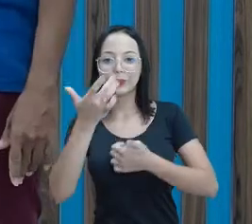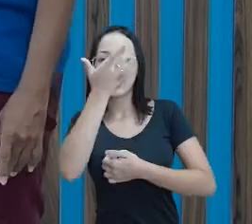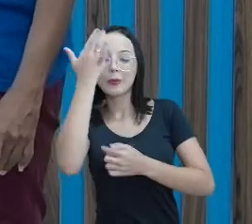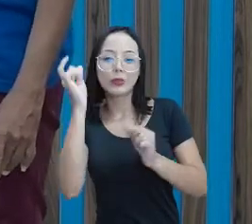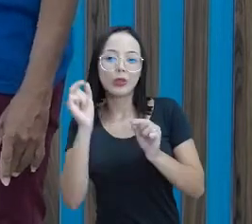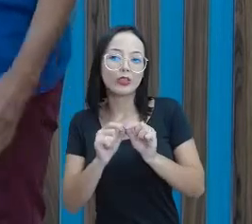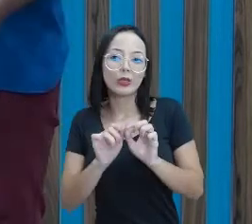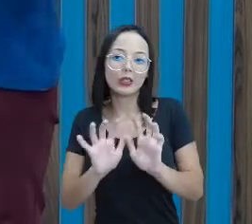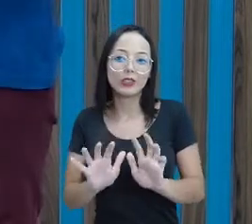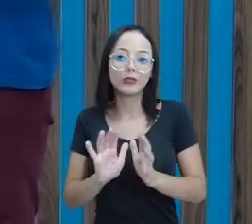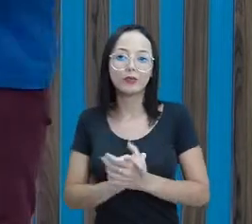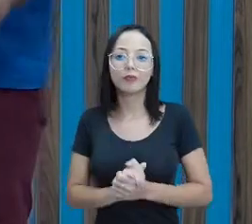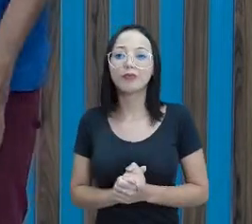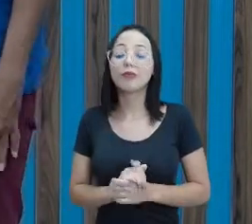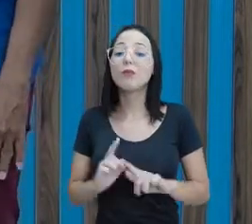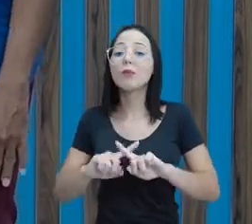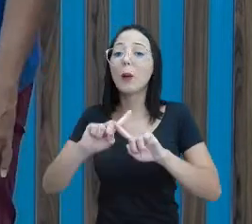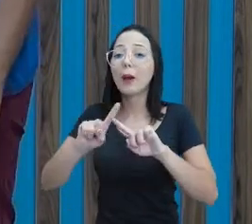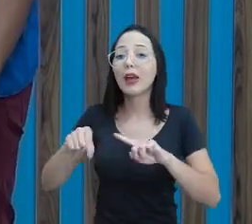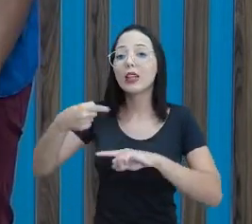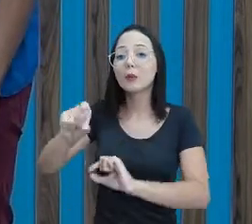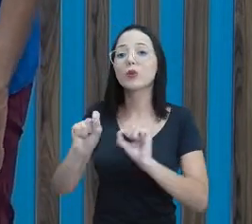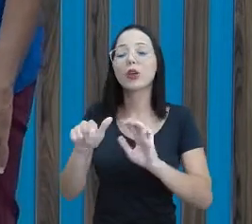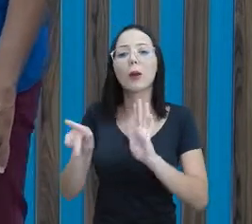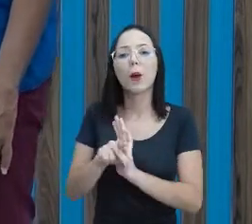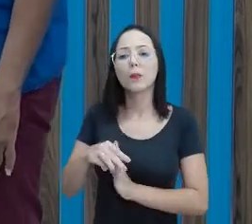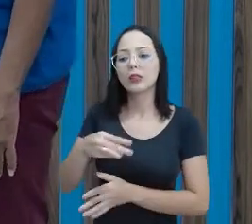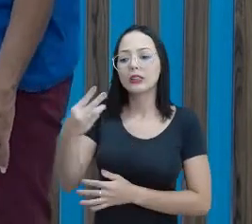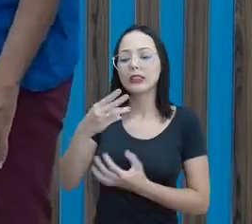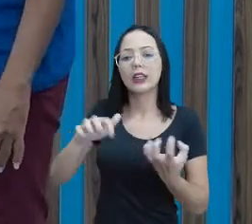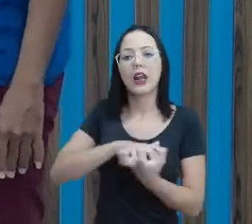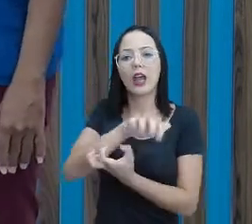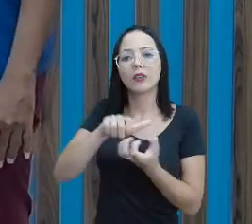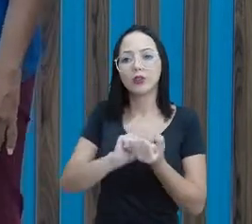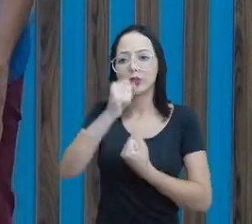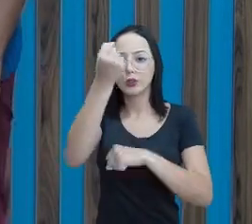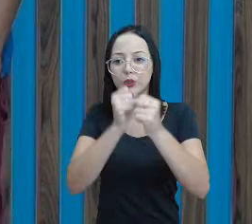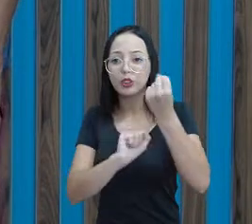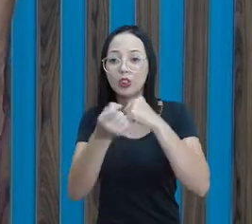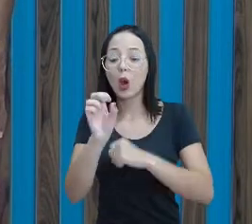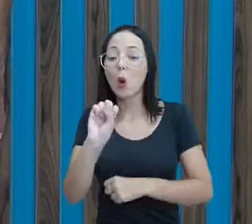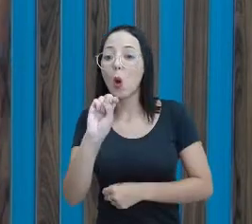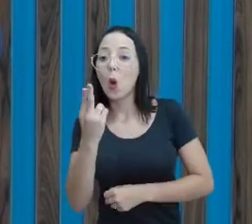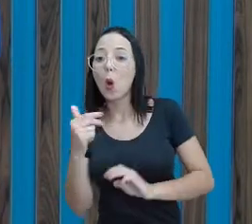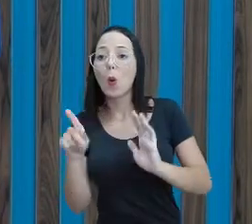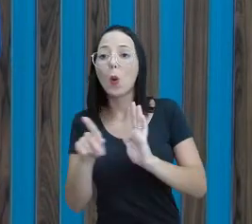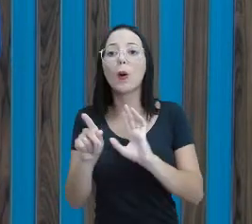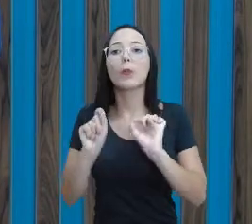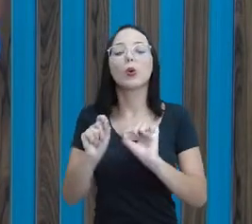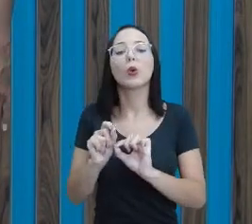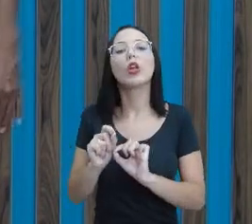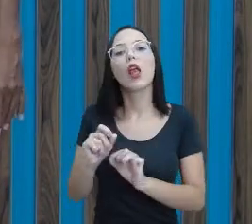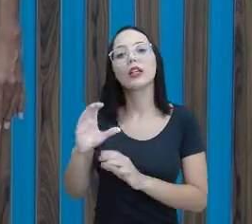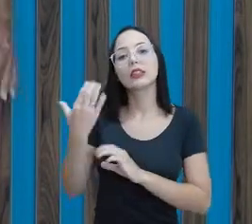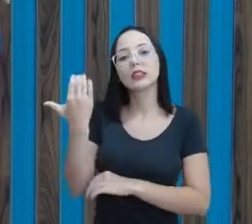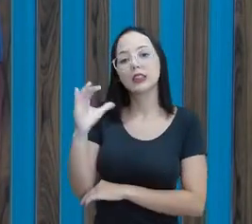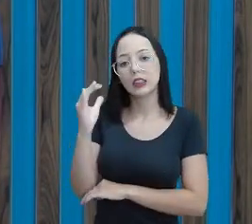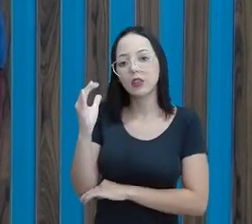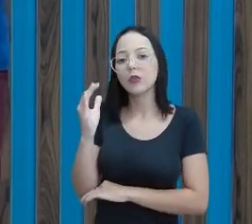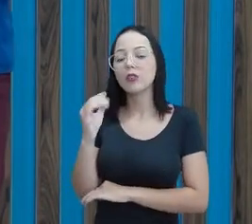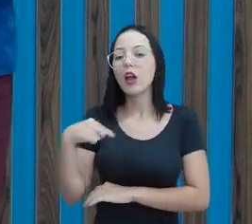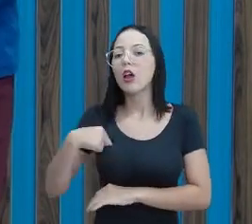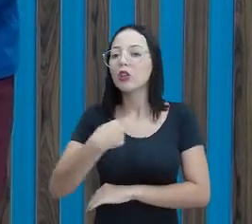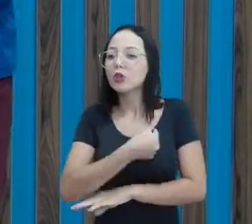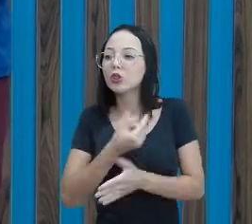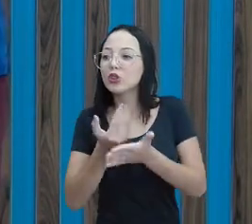coisas aí. Mas depois veio a indústria aqui. A terceira revolução industrial, ou a revolução técnico-científica, a gente vai ver com